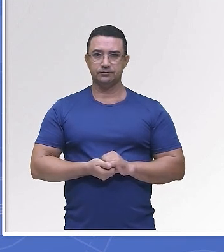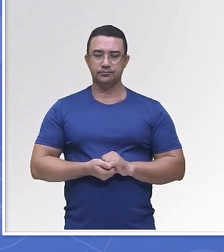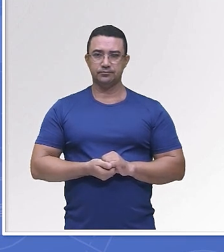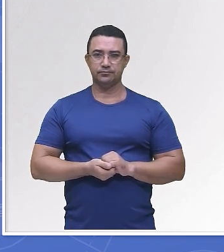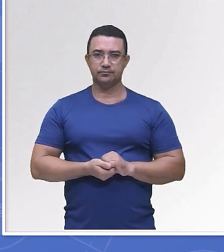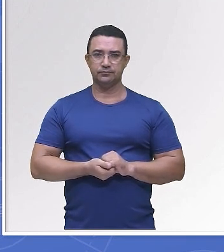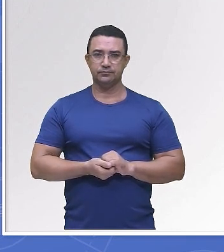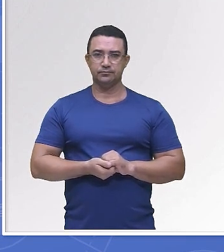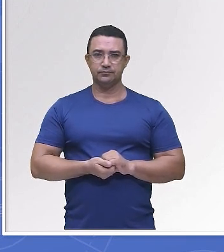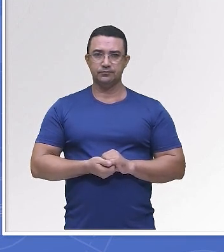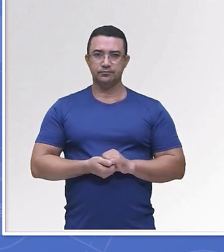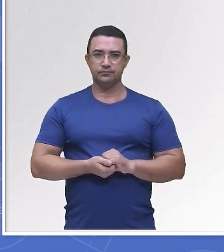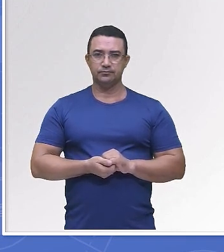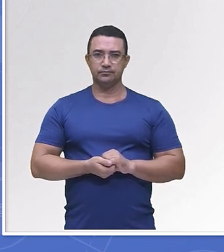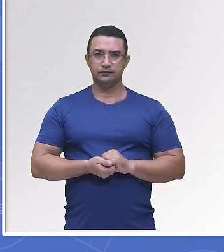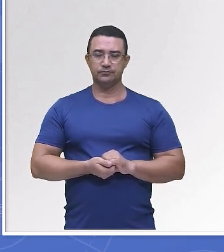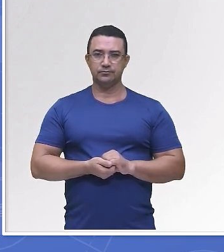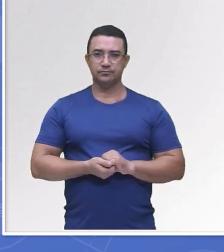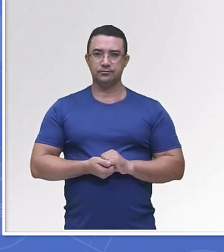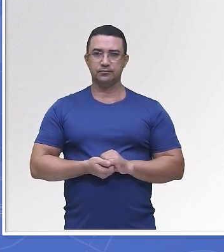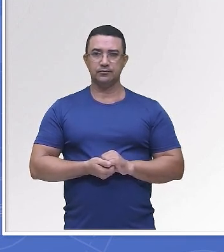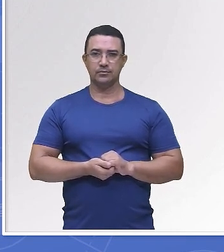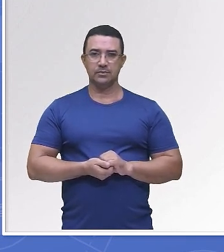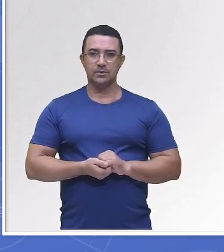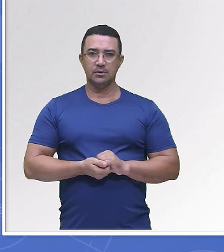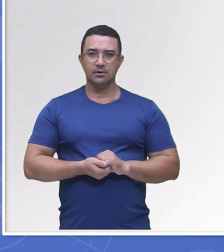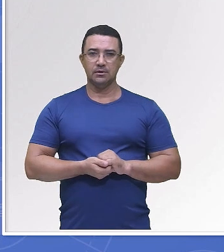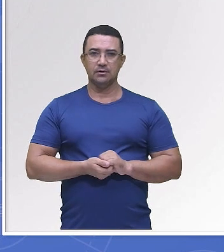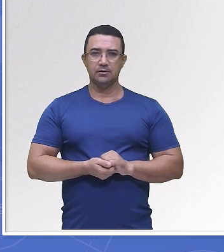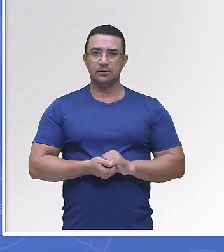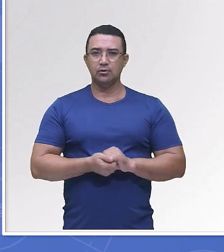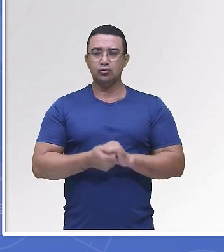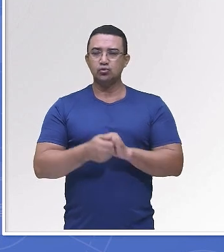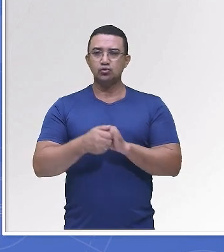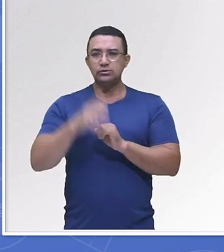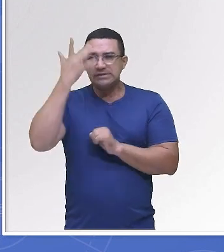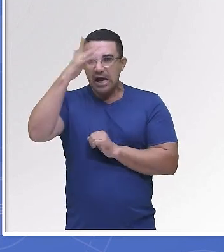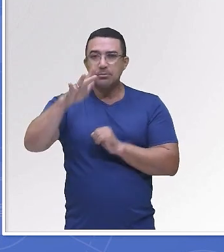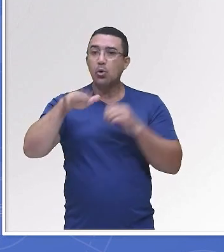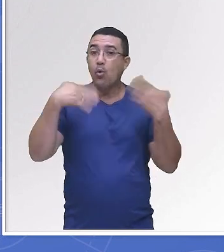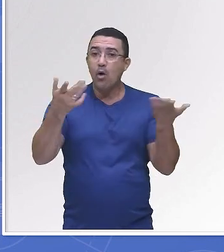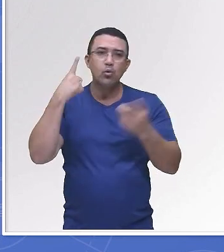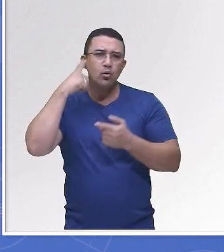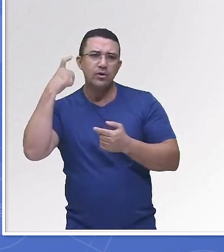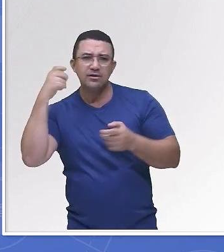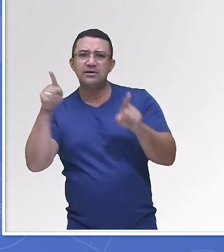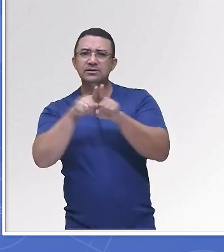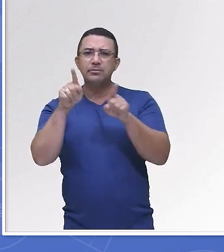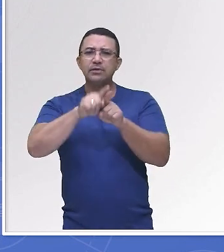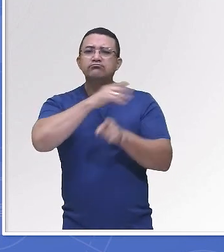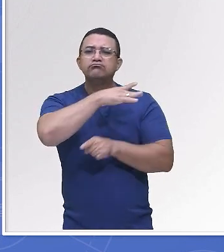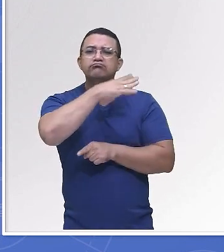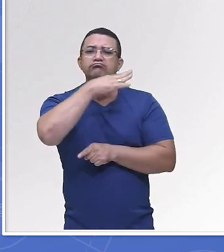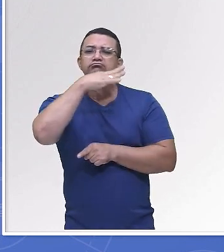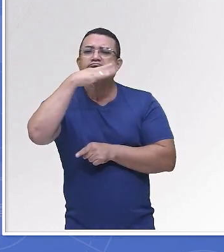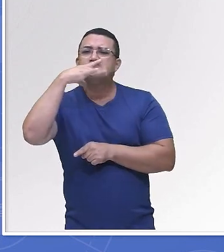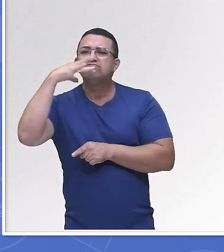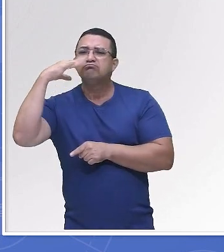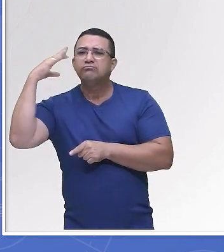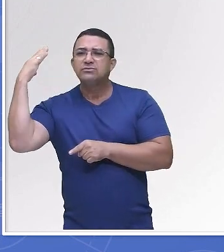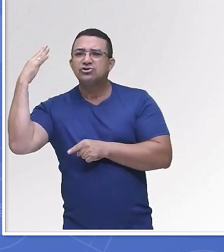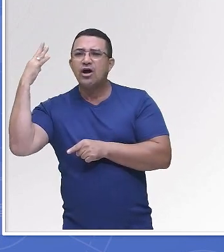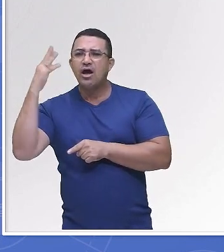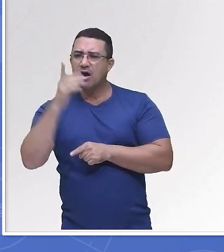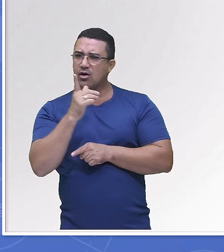E aí, ao final, a gente tem aqui não identificáveis e o cheiro de água apodrecida. O cheiro,